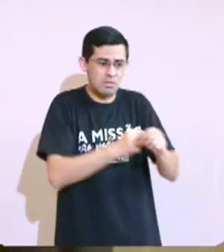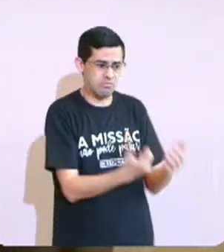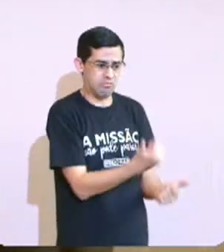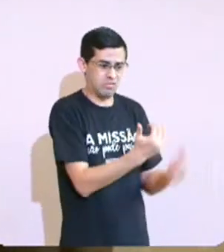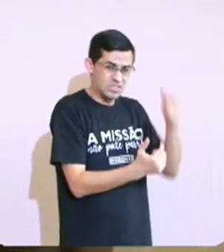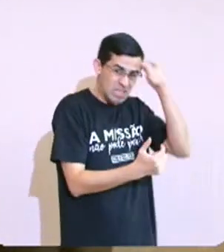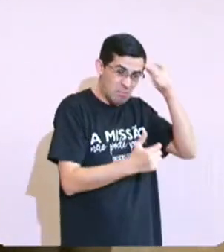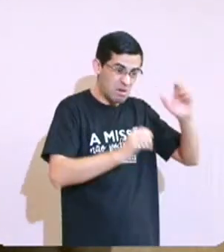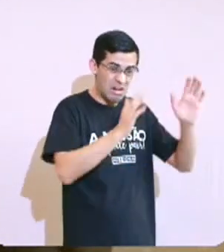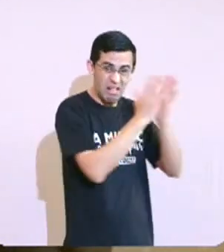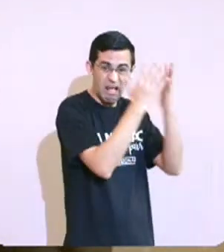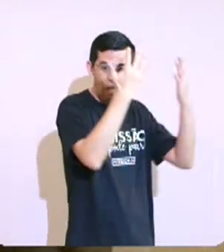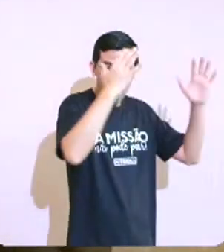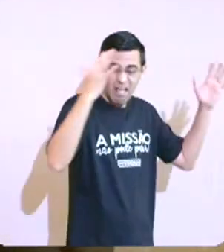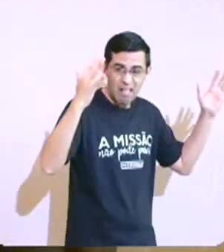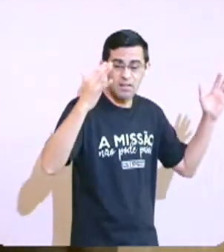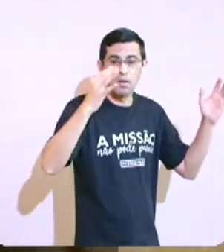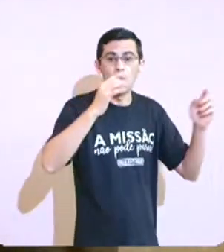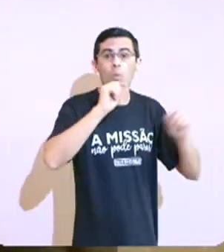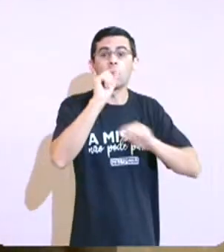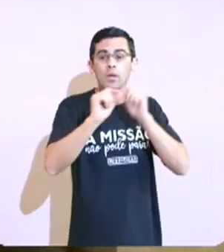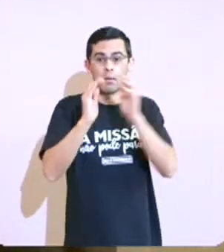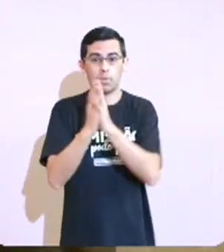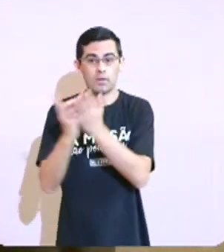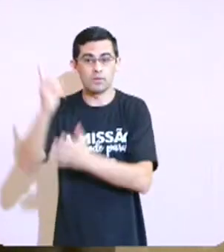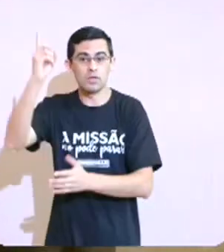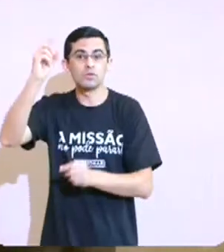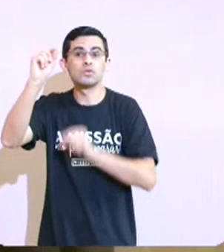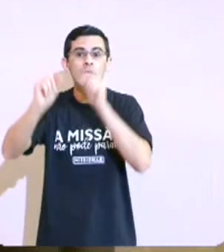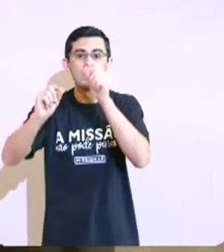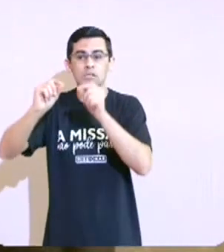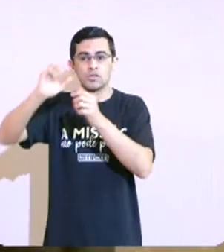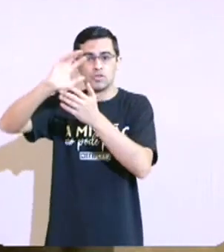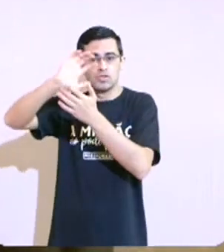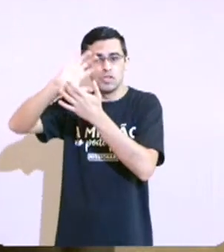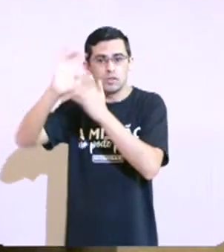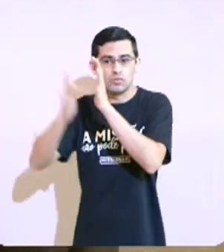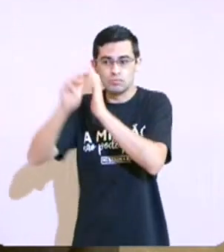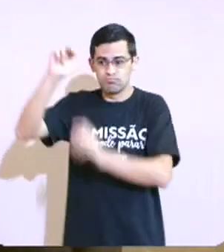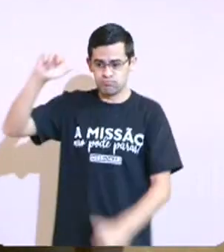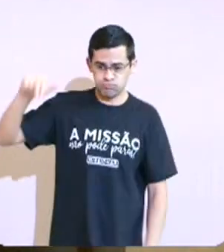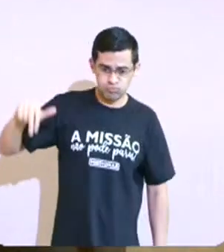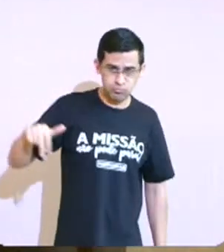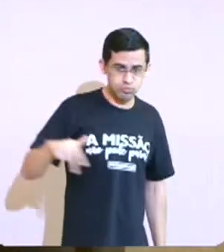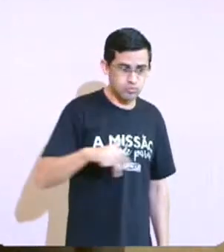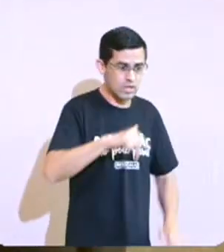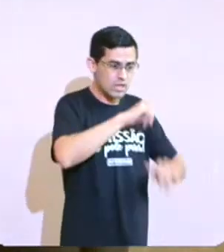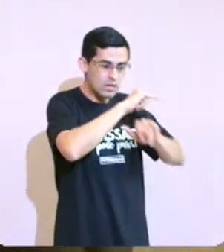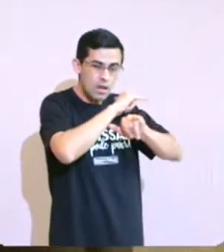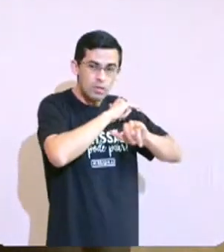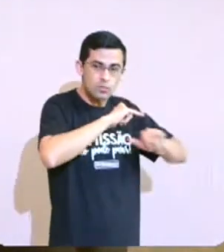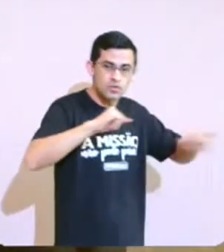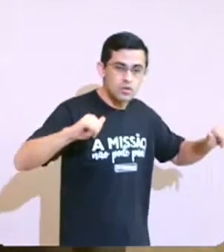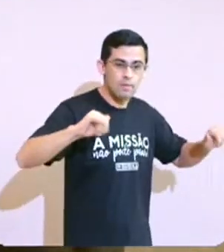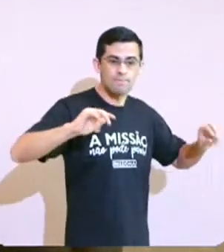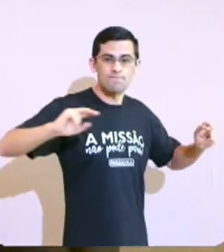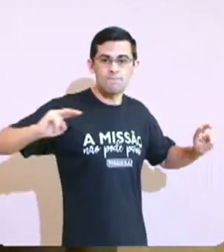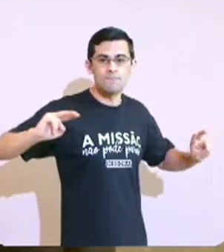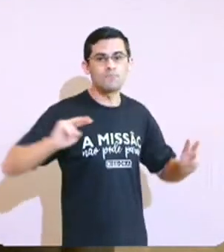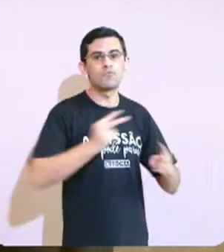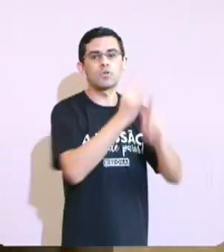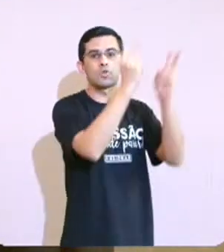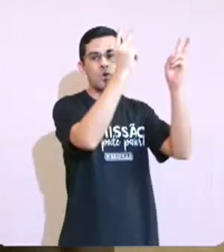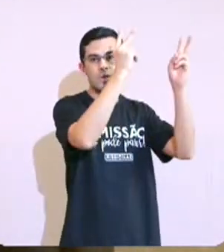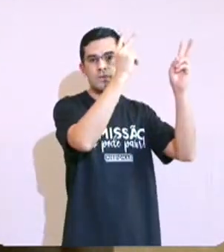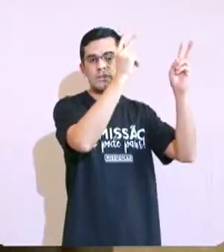havia conquistado todas as vitórias, a Bíblia diz que Jesus desce à mansão dos mortos e proclama, querigma,